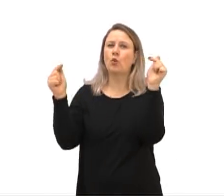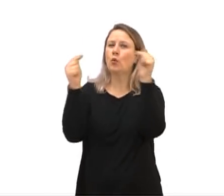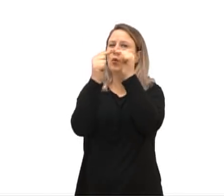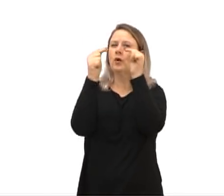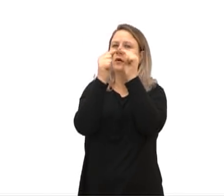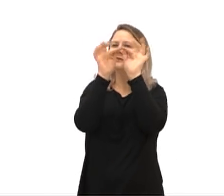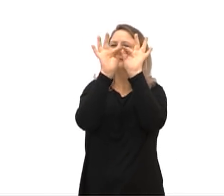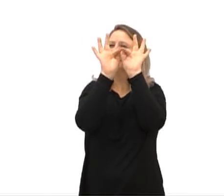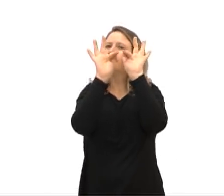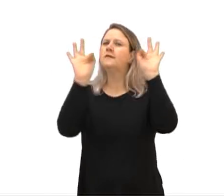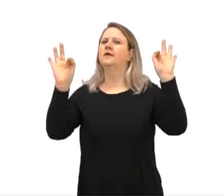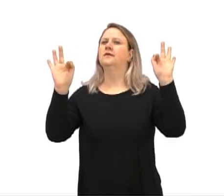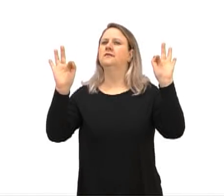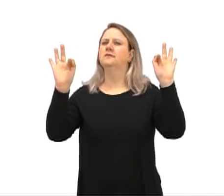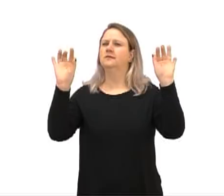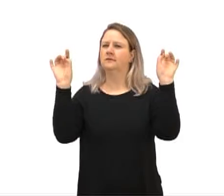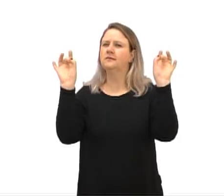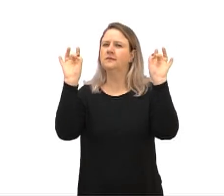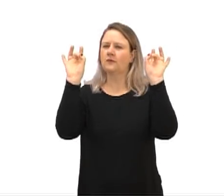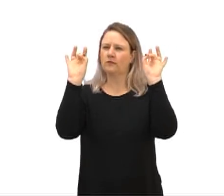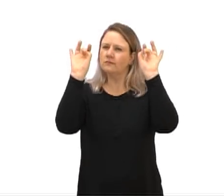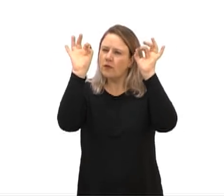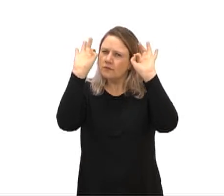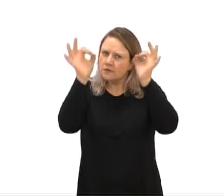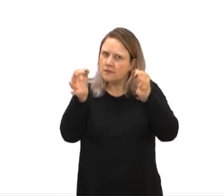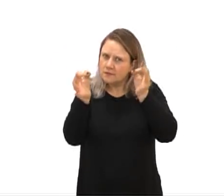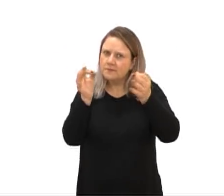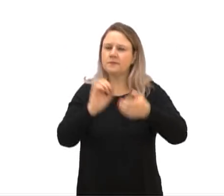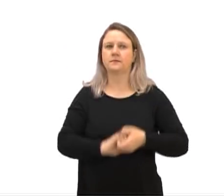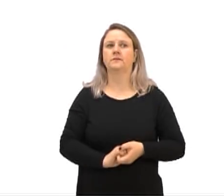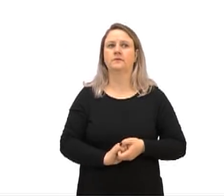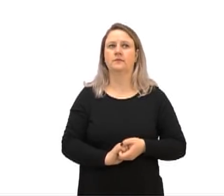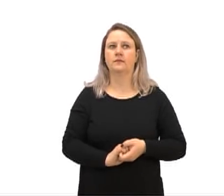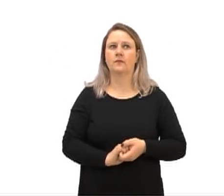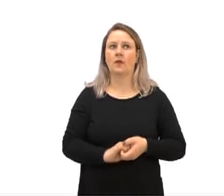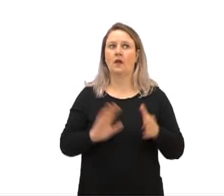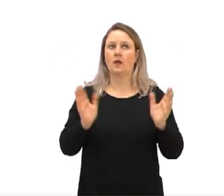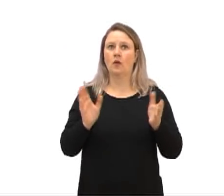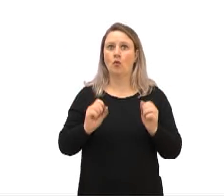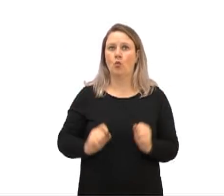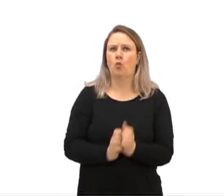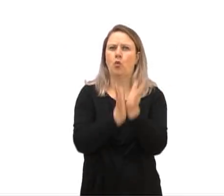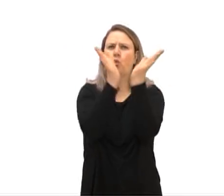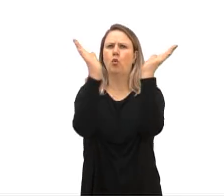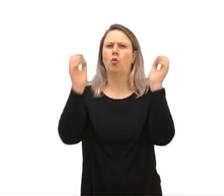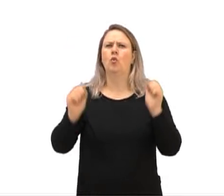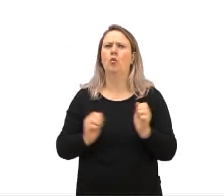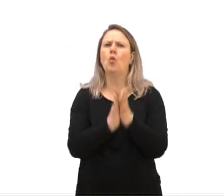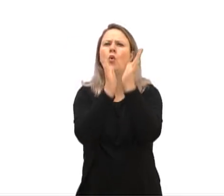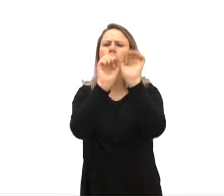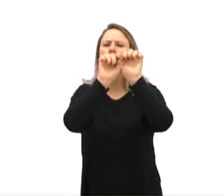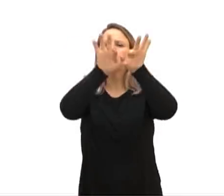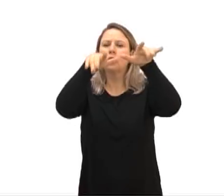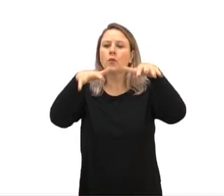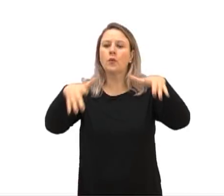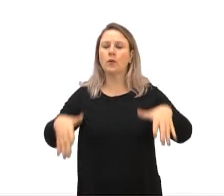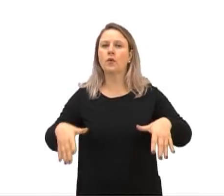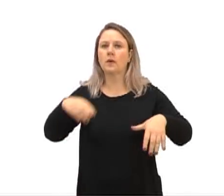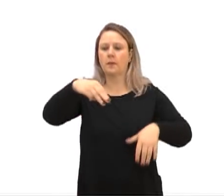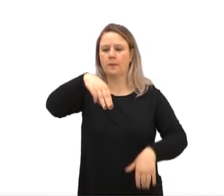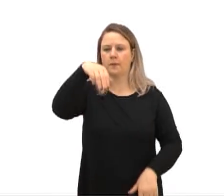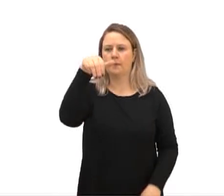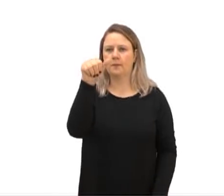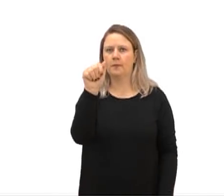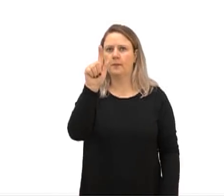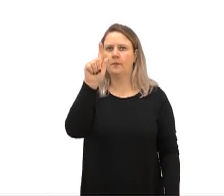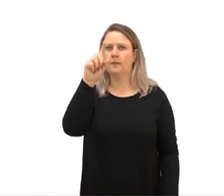as palavrinhas que completam a frase corretamente. Ela fica assim, ó. Quando um vulcão entra em erupção, ocorre um extravasamento de magma